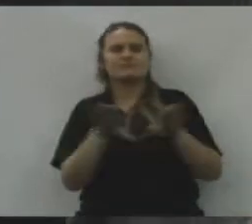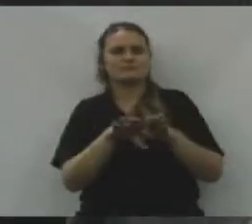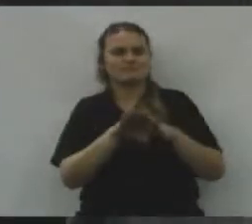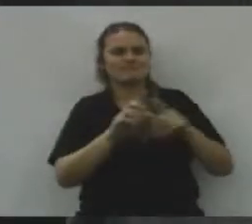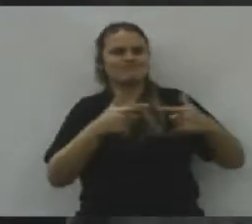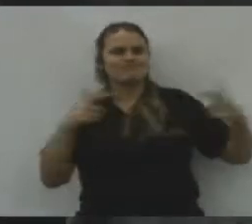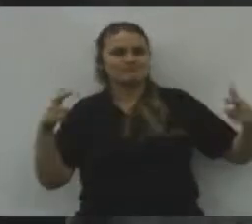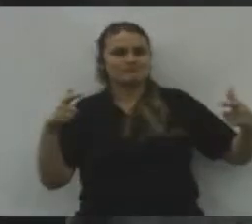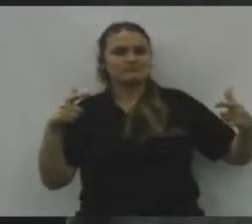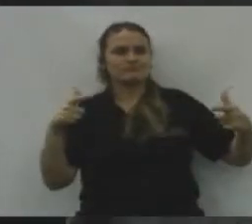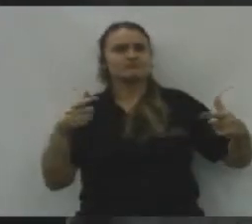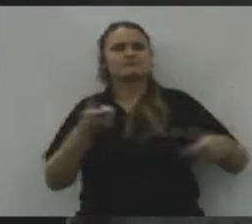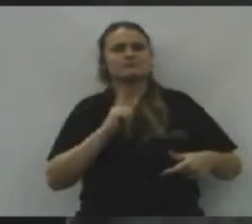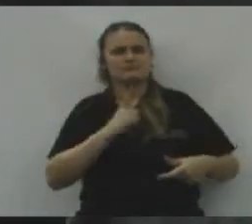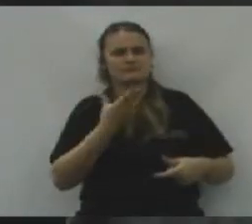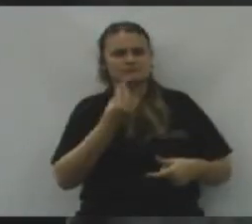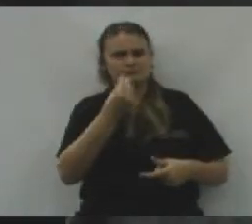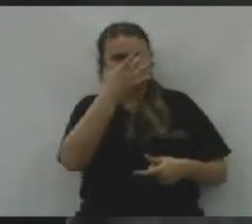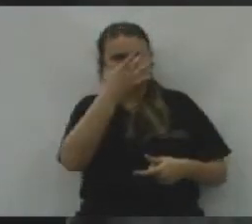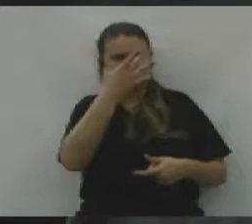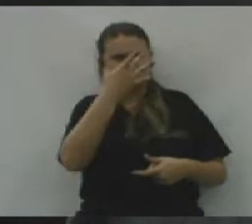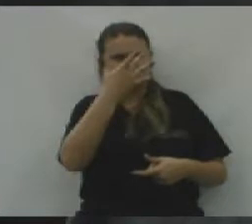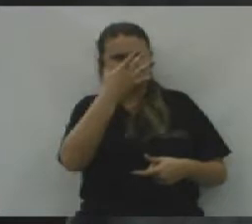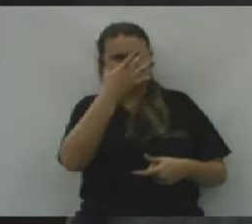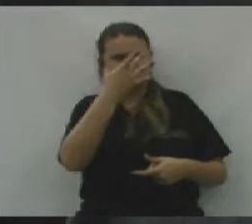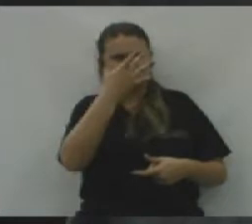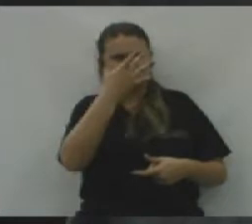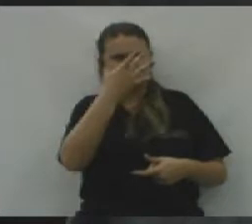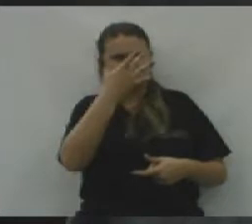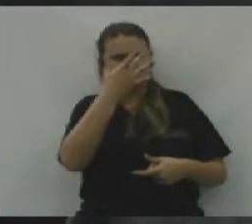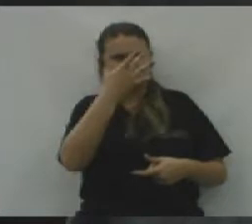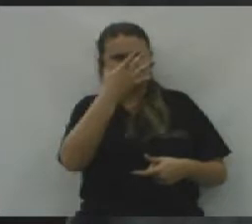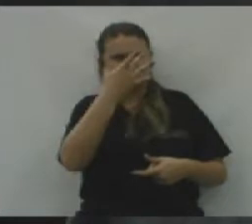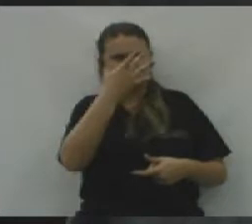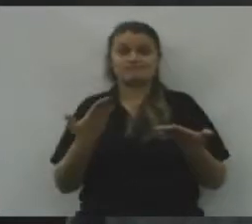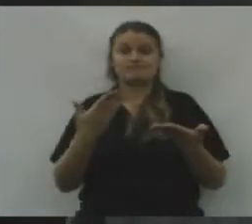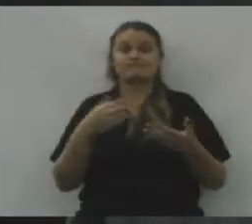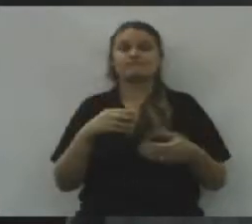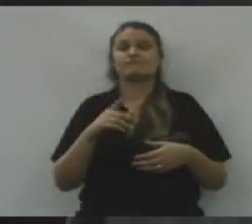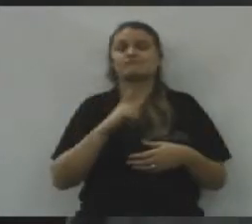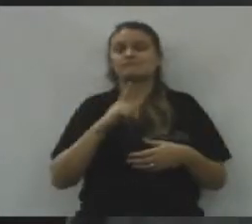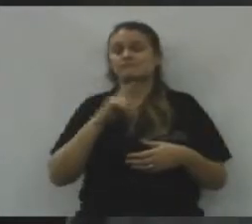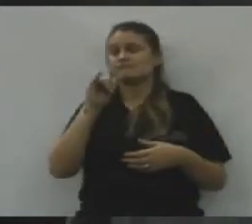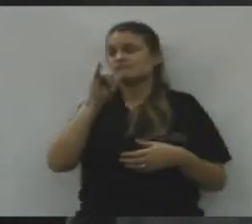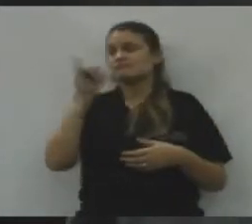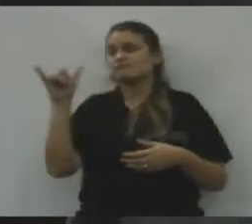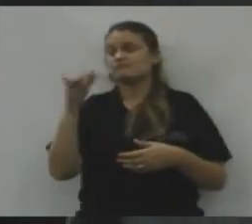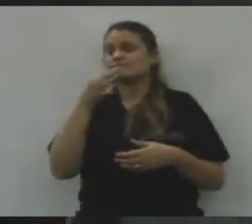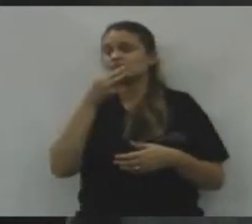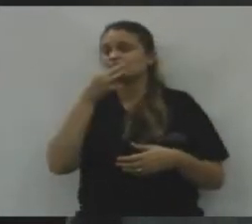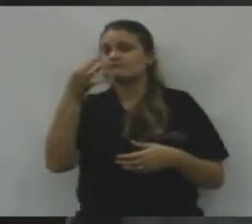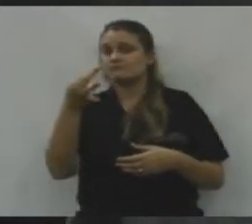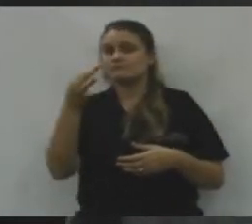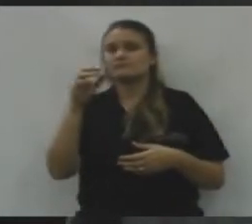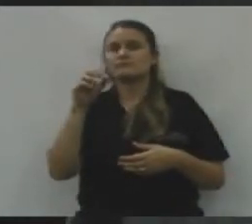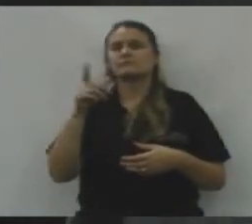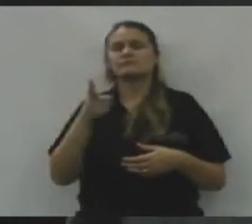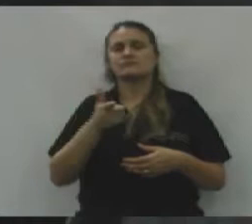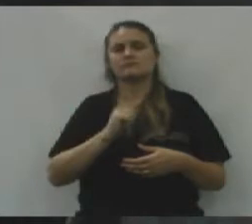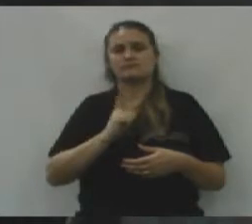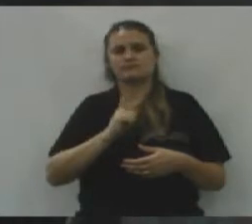são números expressivos. E isso é um problema. Uma colocação, uma sugestão, e que se